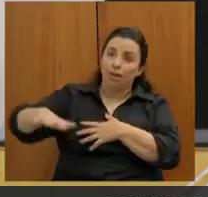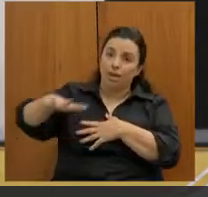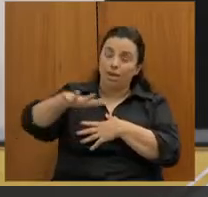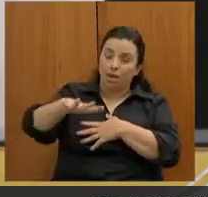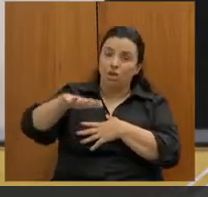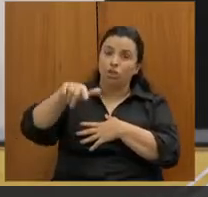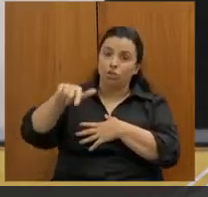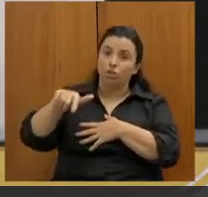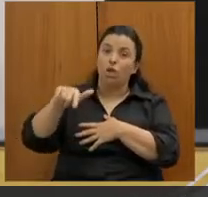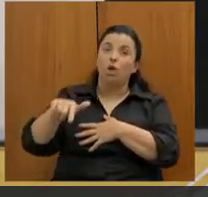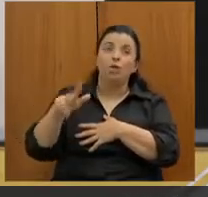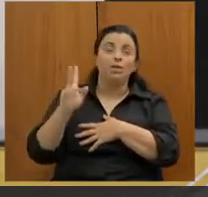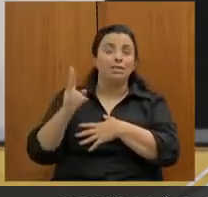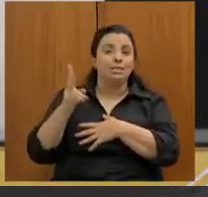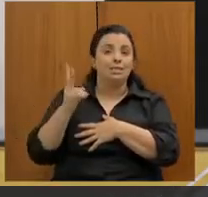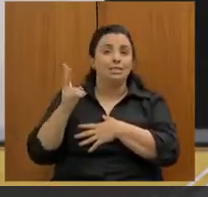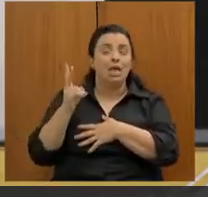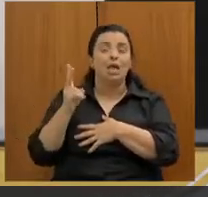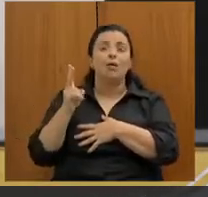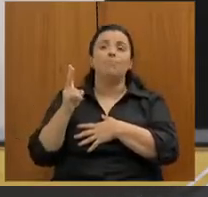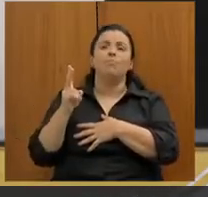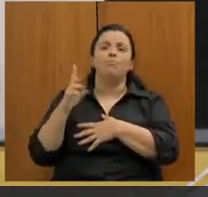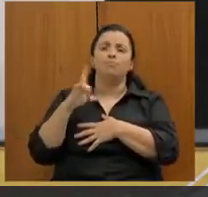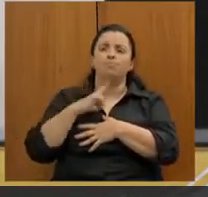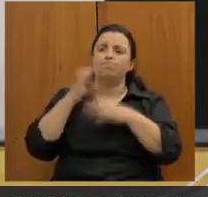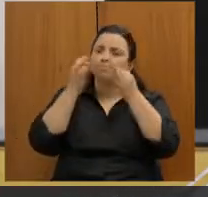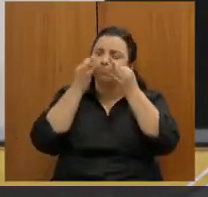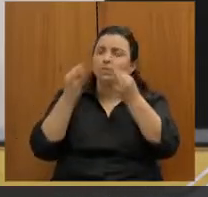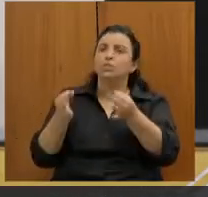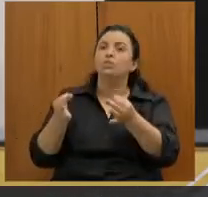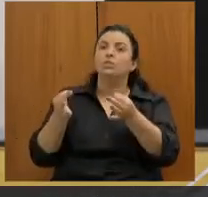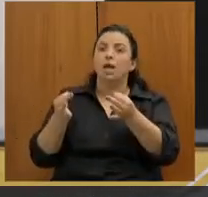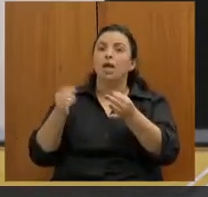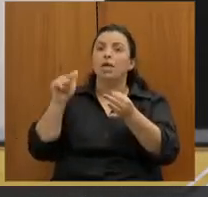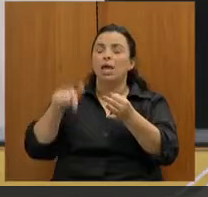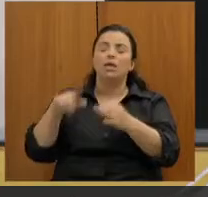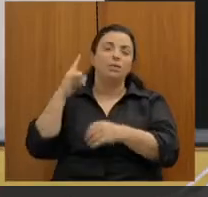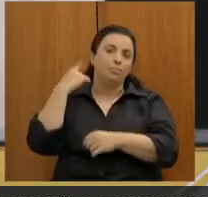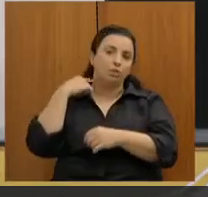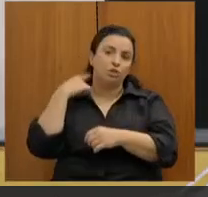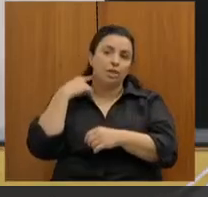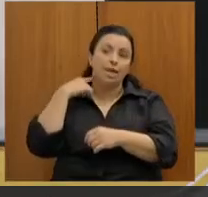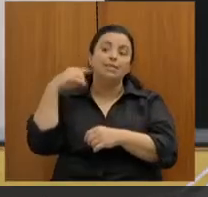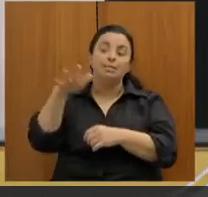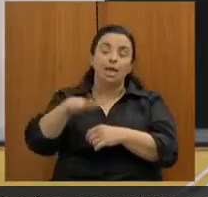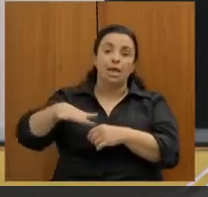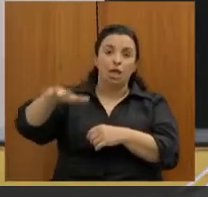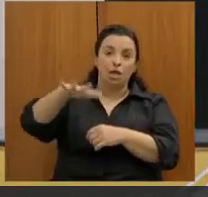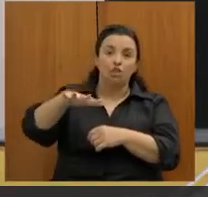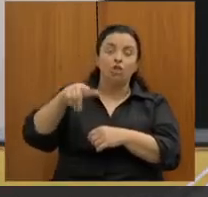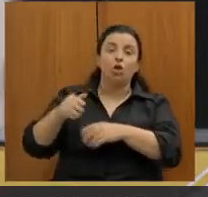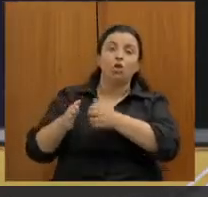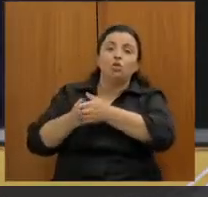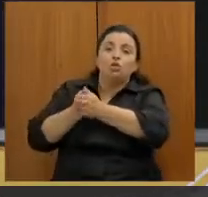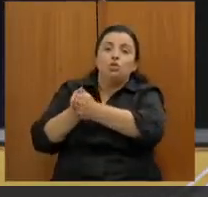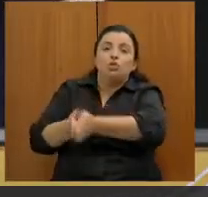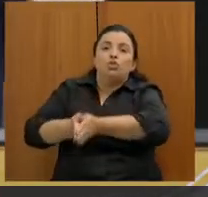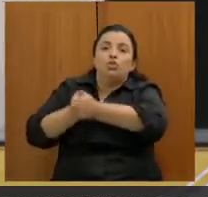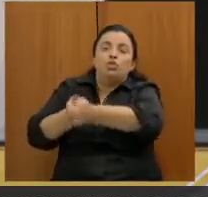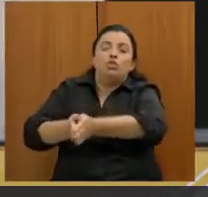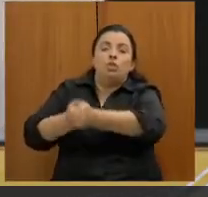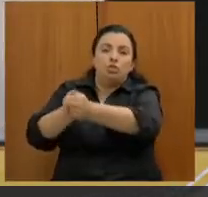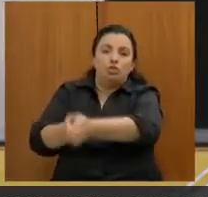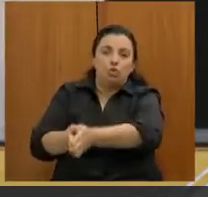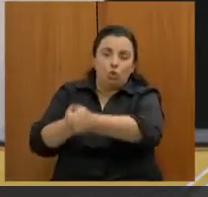também que sempre está em destaque no nosso estado que a região do Jequitinhonha que ela tá